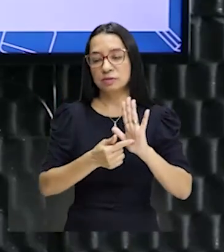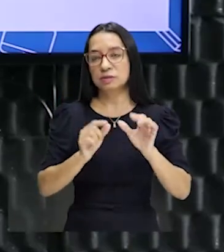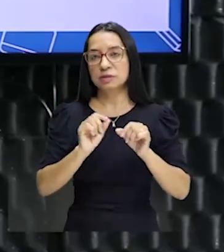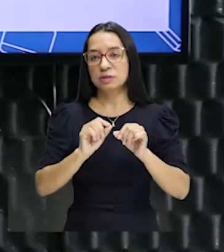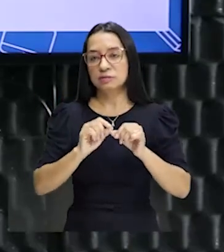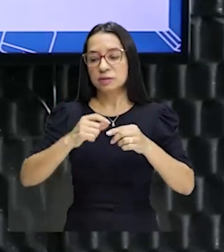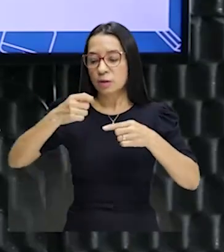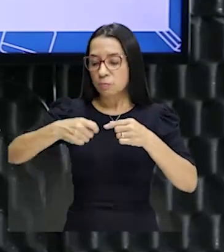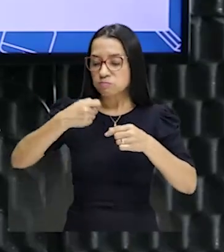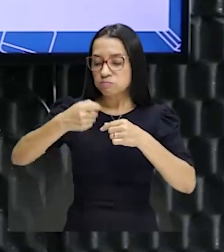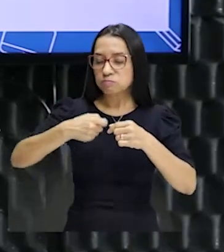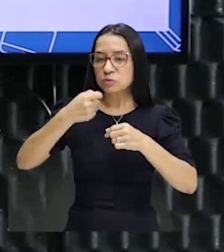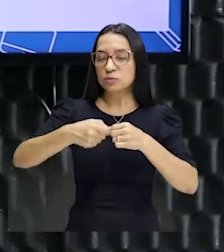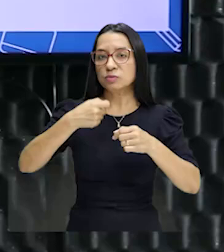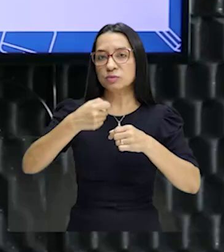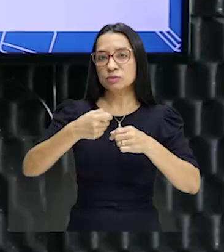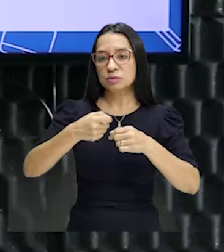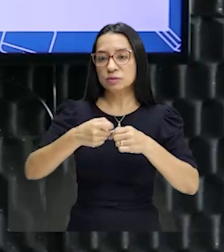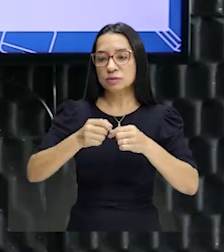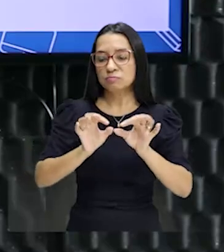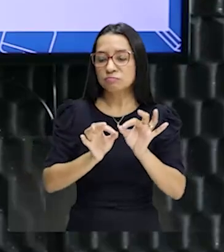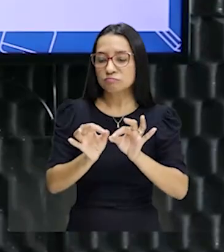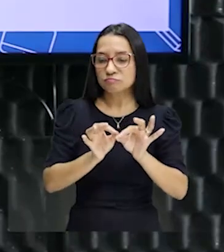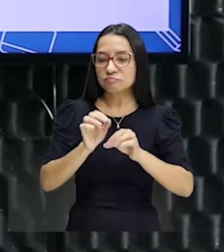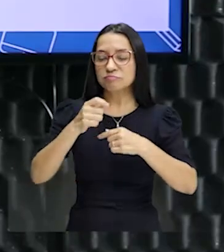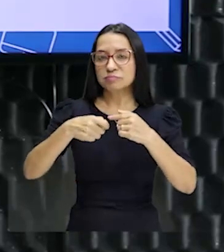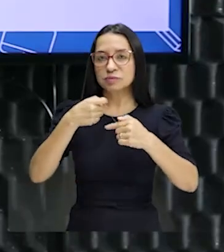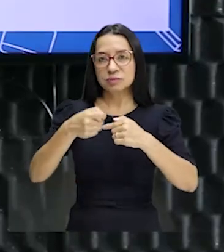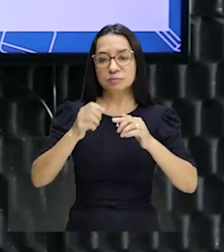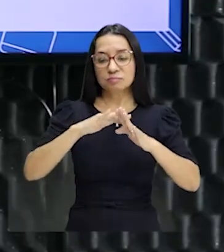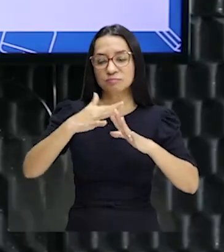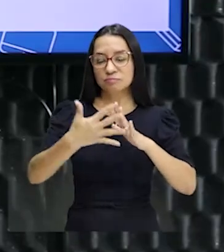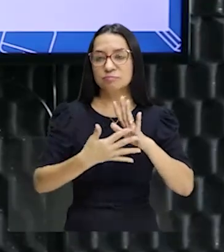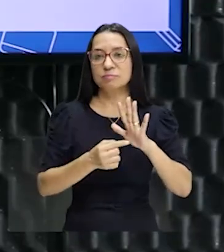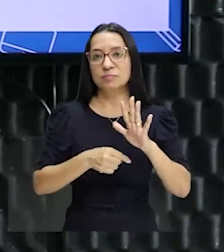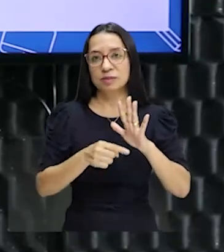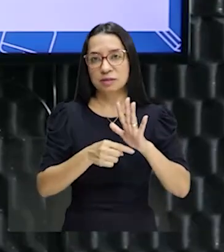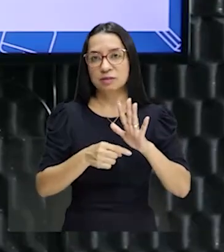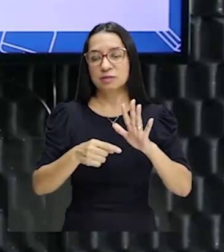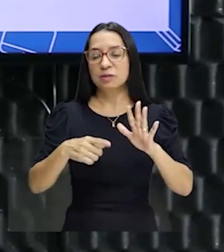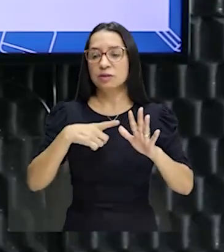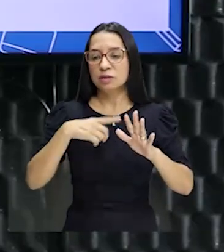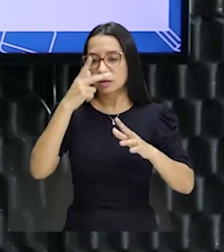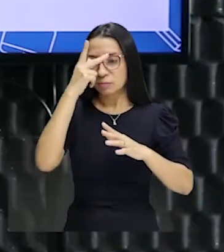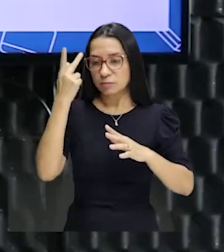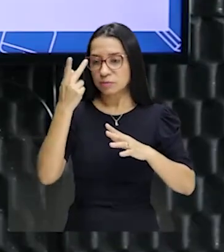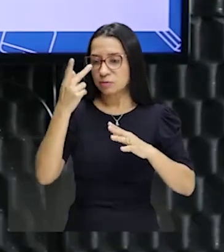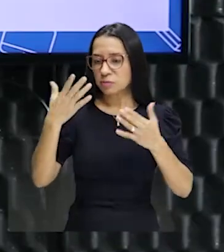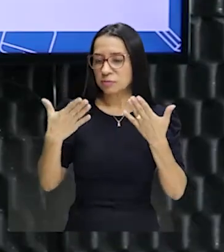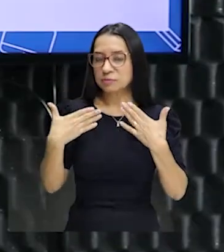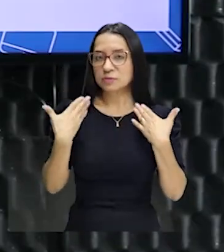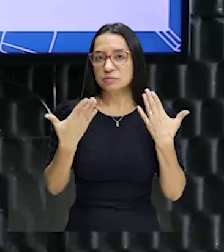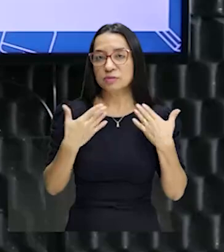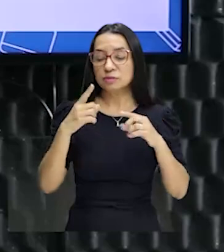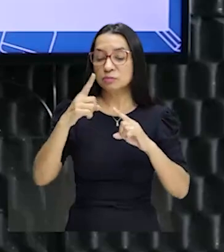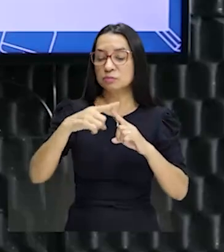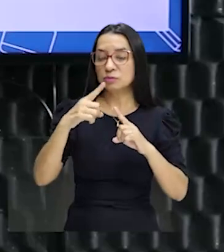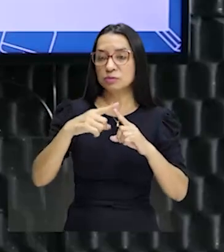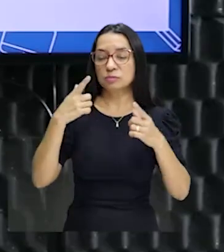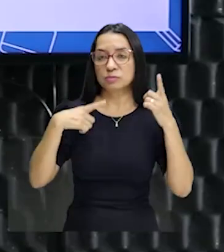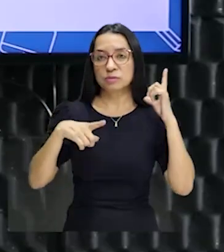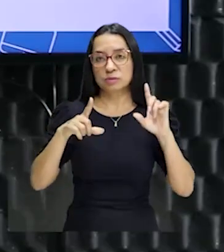fazer crochê, em bordar, em fazer artesanato. Tem pessoas que se divertem com esse tipo de lazer.